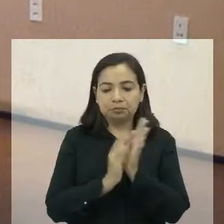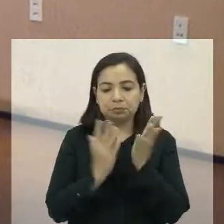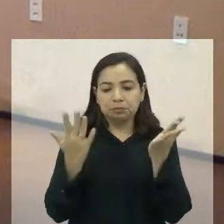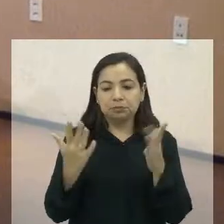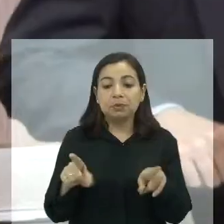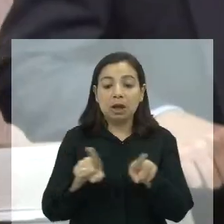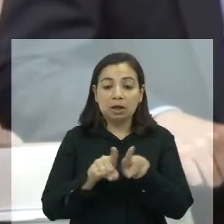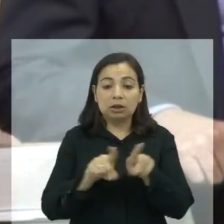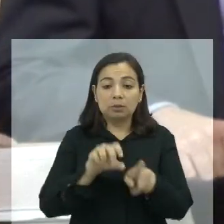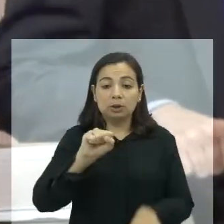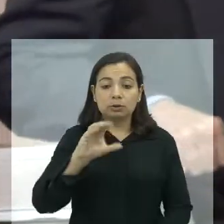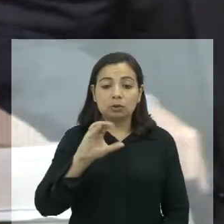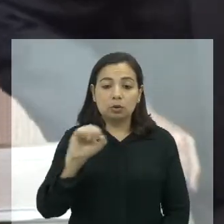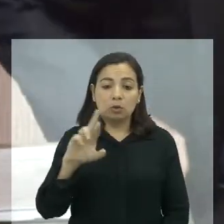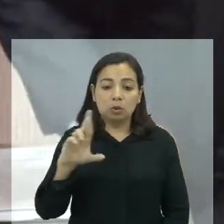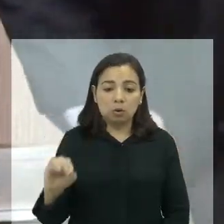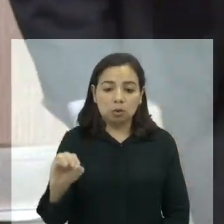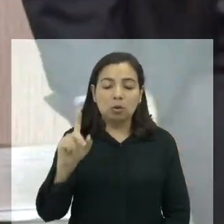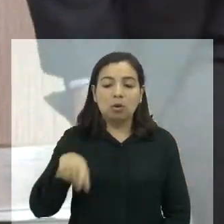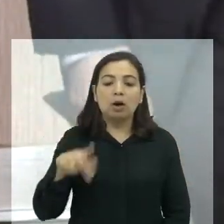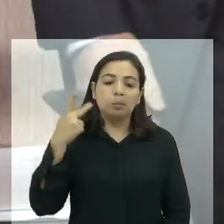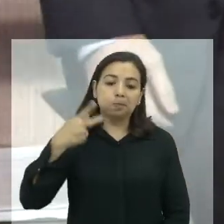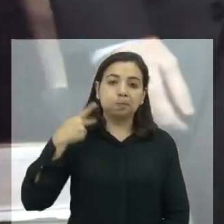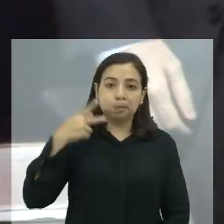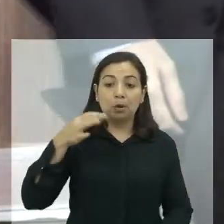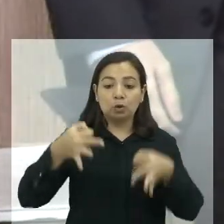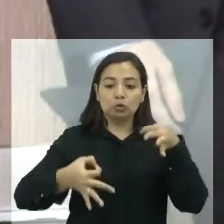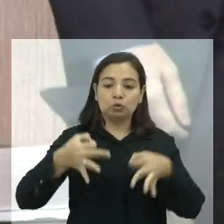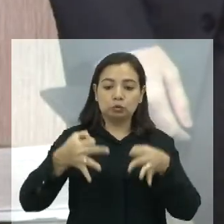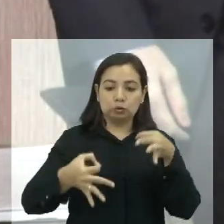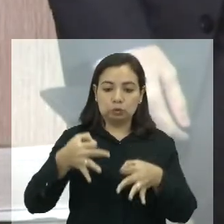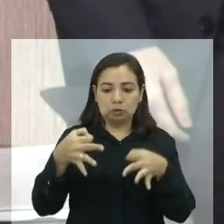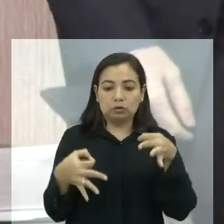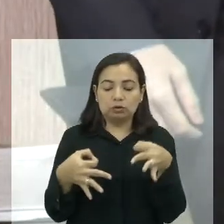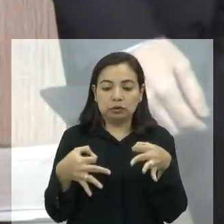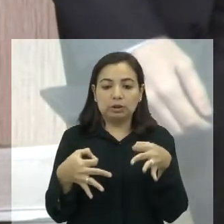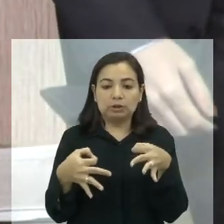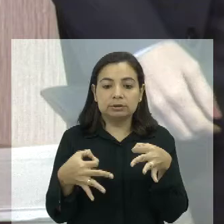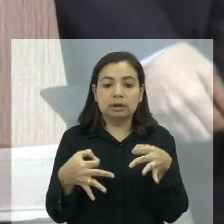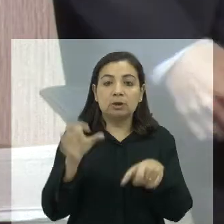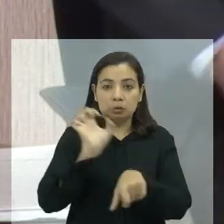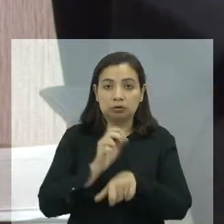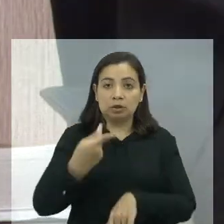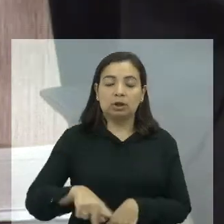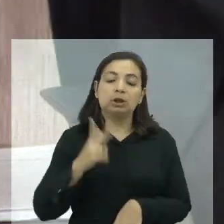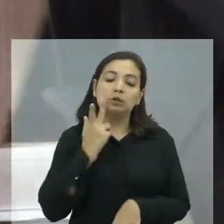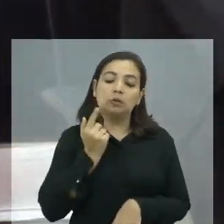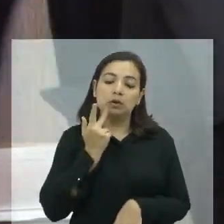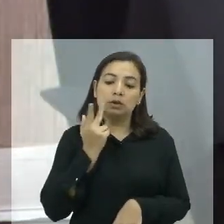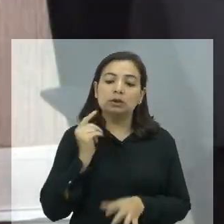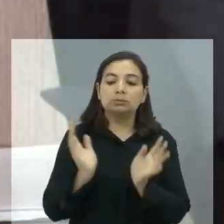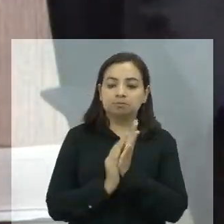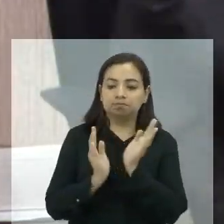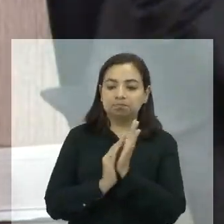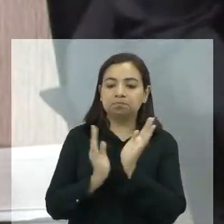A doutora Socorro Brilhante, promotora de Justiça do Estado do Ceará.